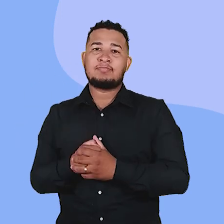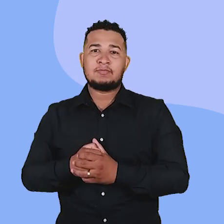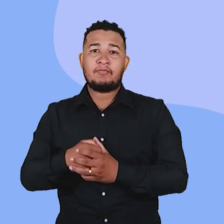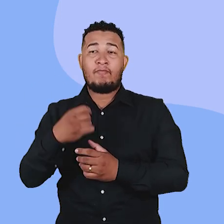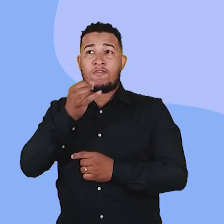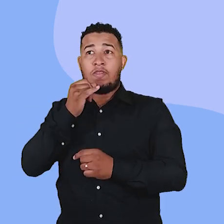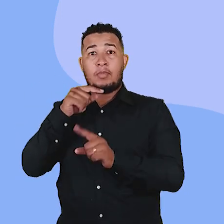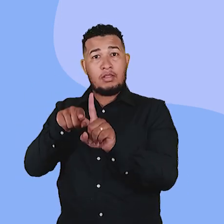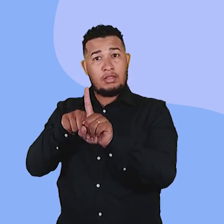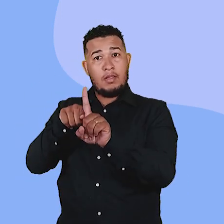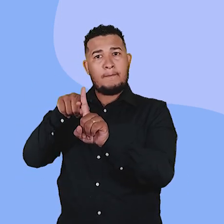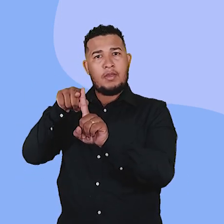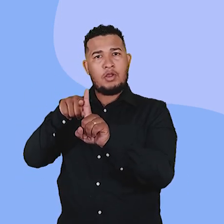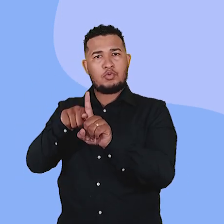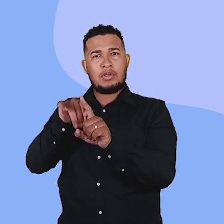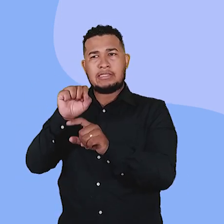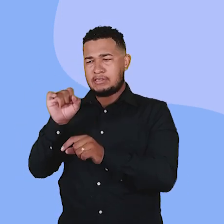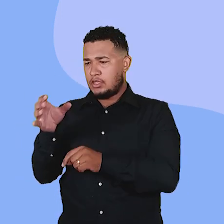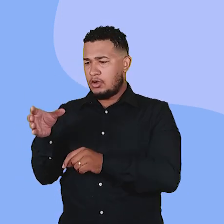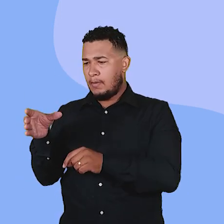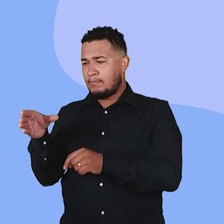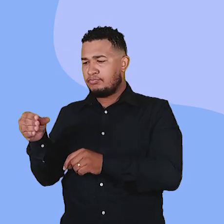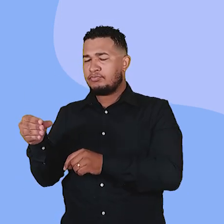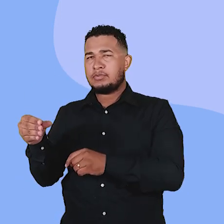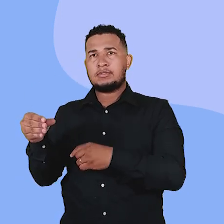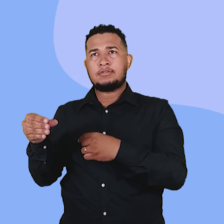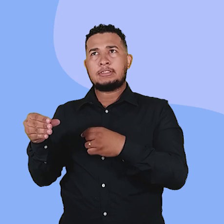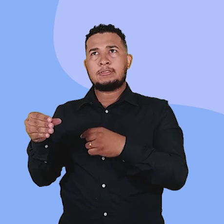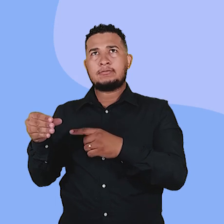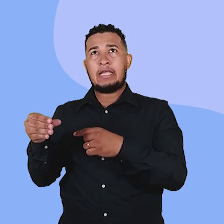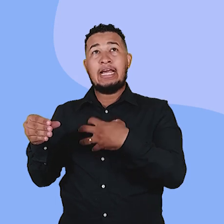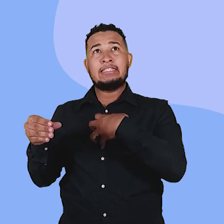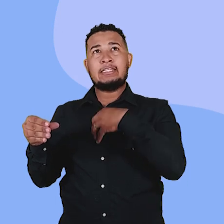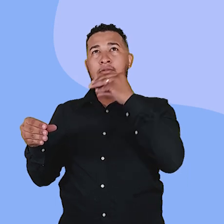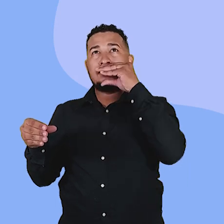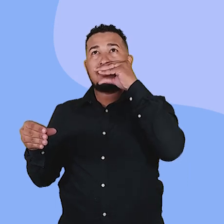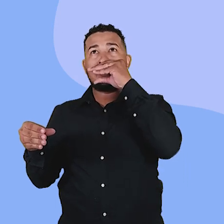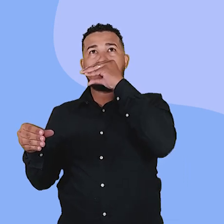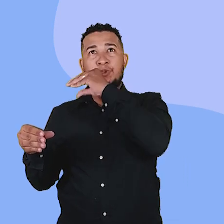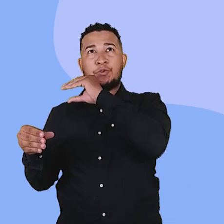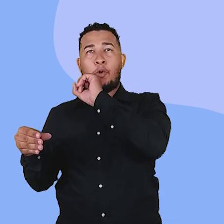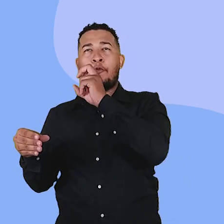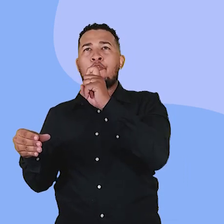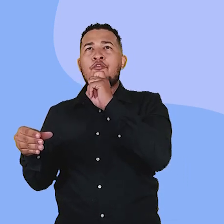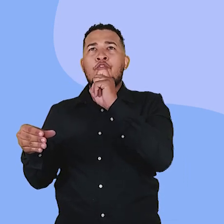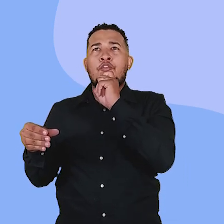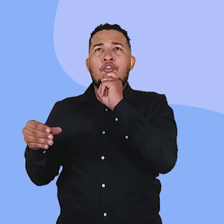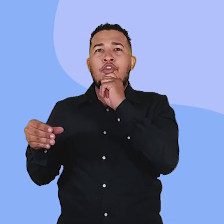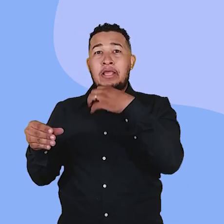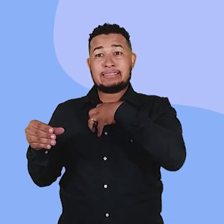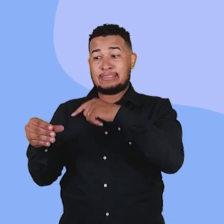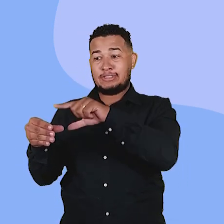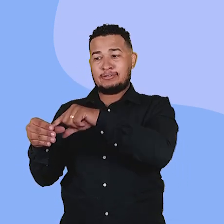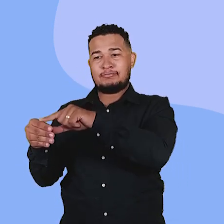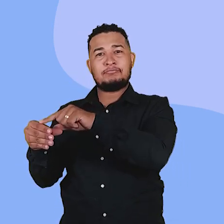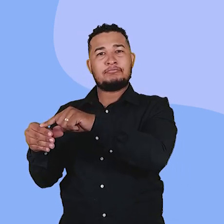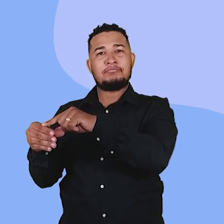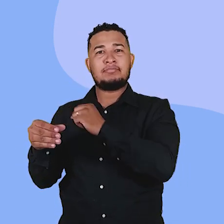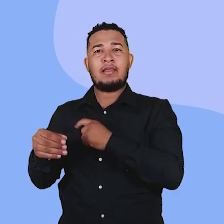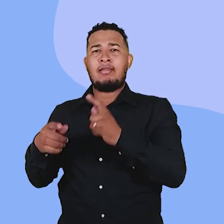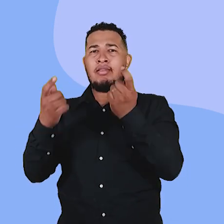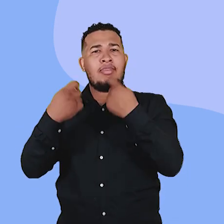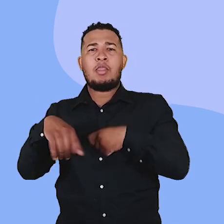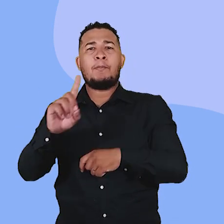a temperatura. Eu consigo sentir através da pele quando algo está mais quente, quando algo está mais frio. Ou seja, eu não